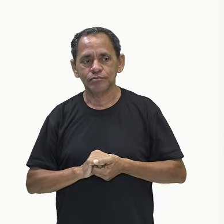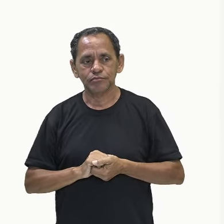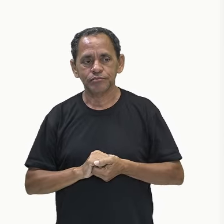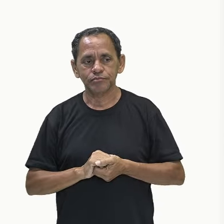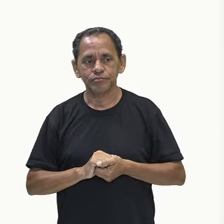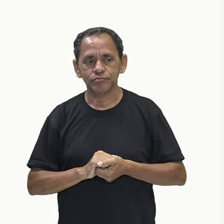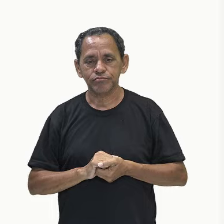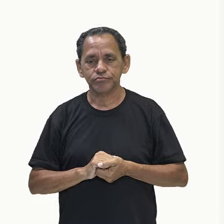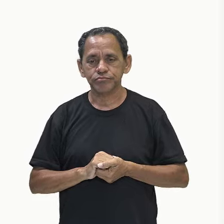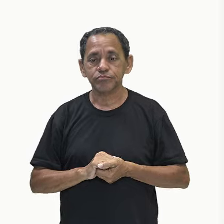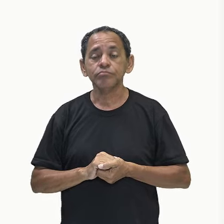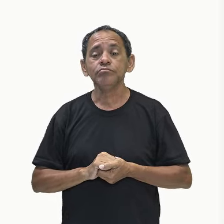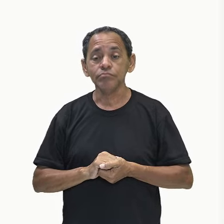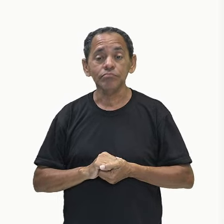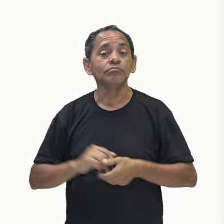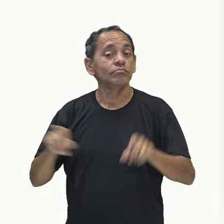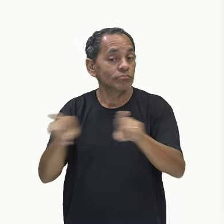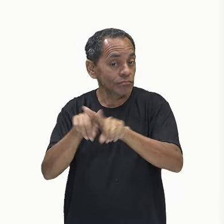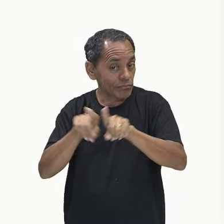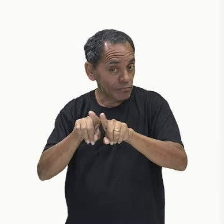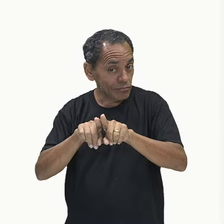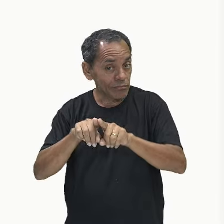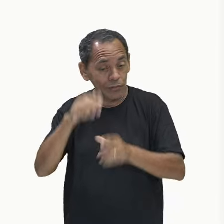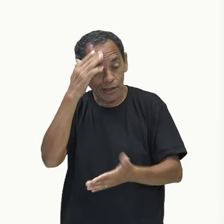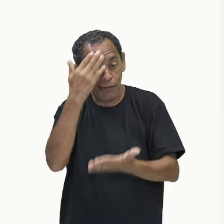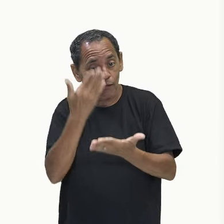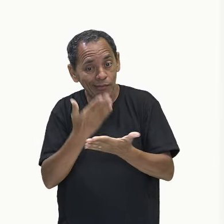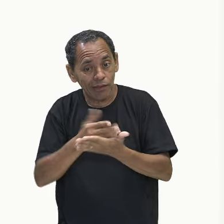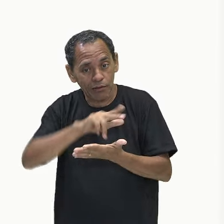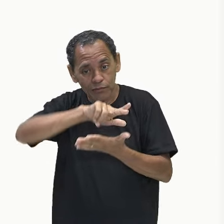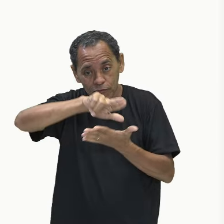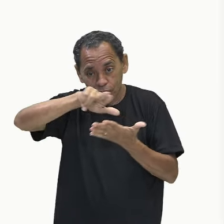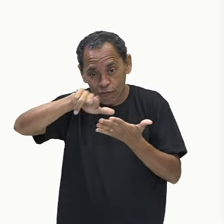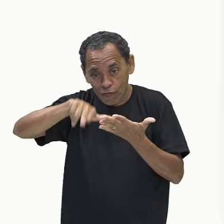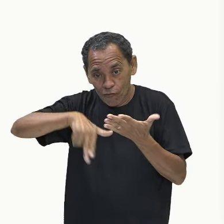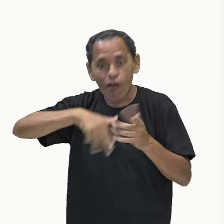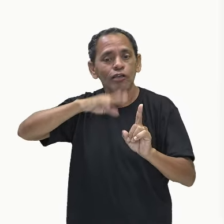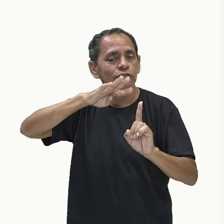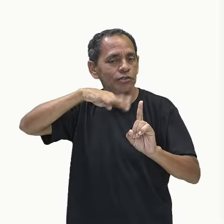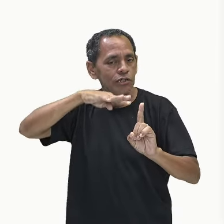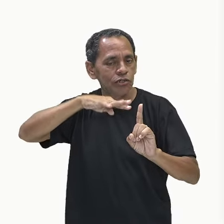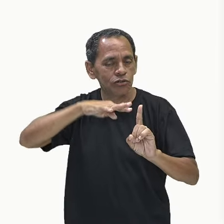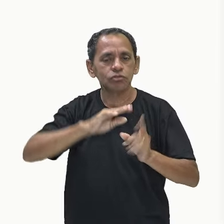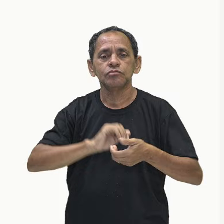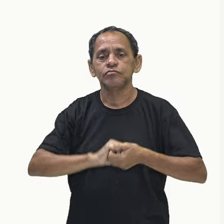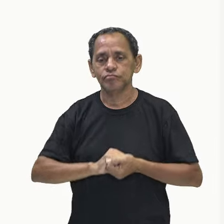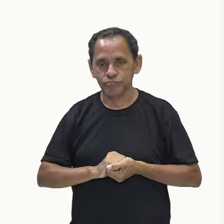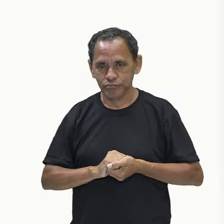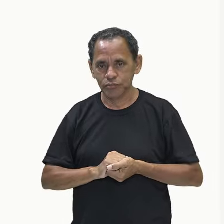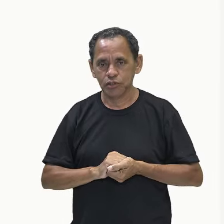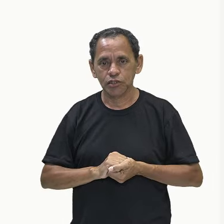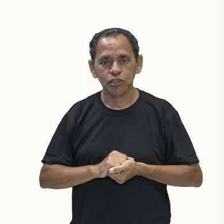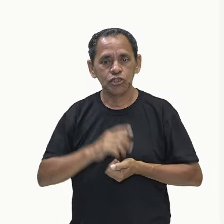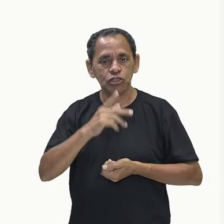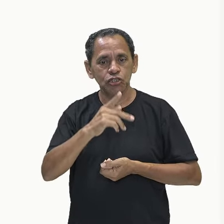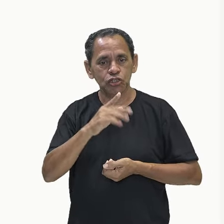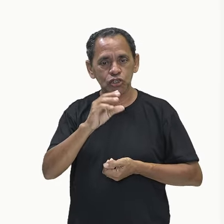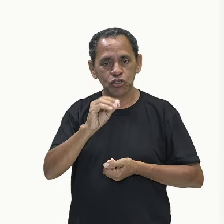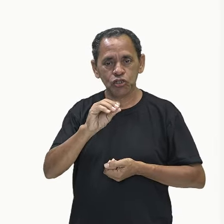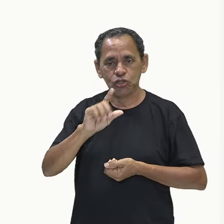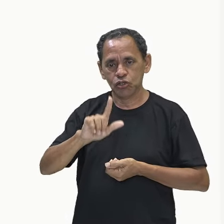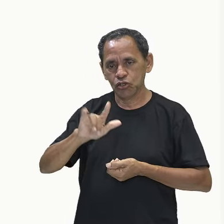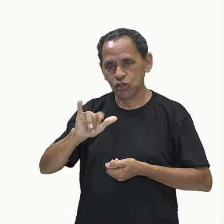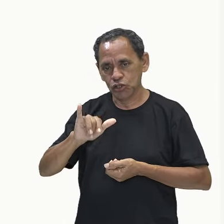era politeísta. O que significa isso, professor? Poli, vários, teísta, deuses.